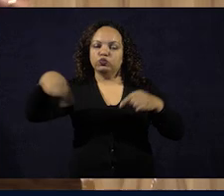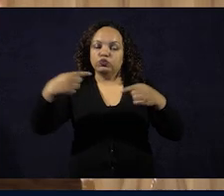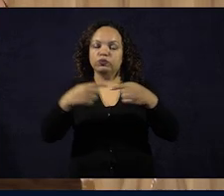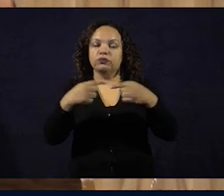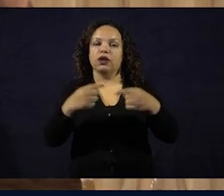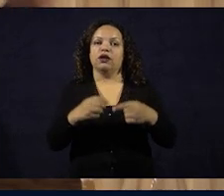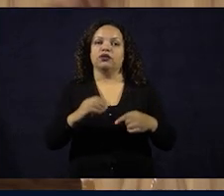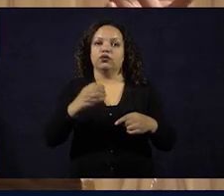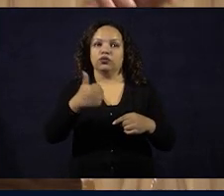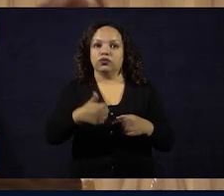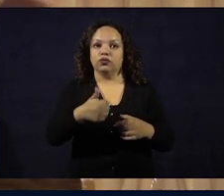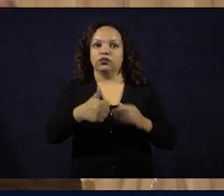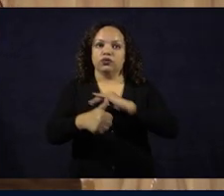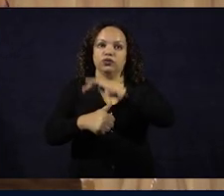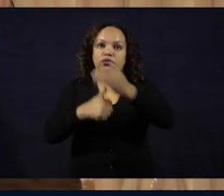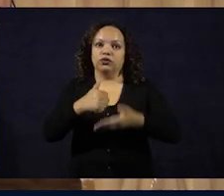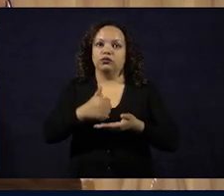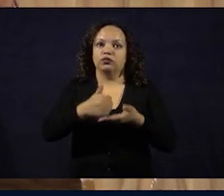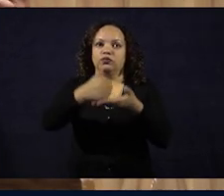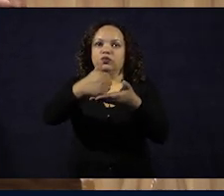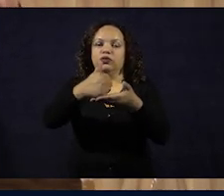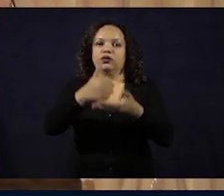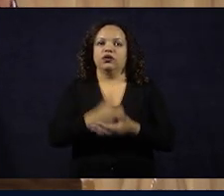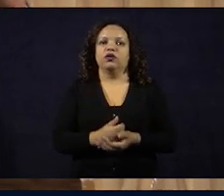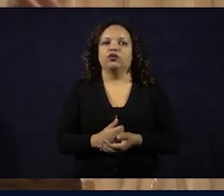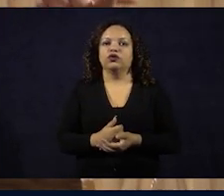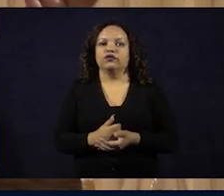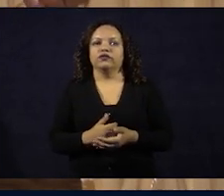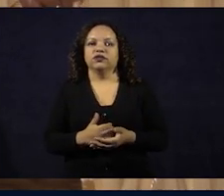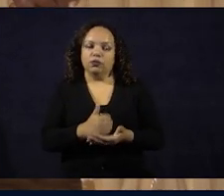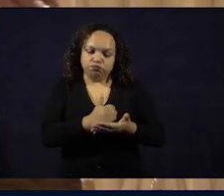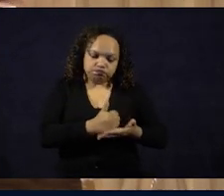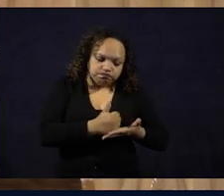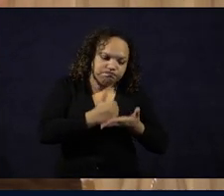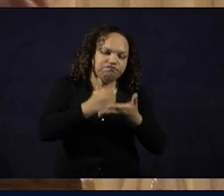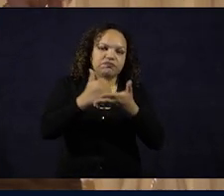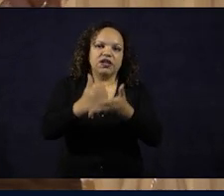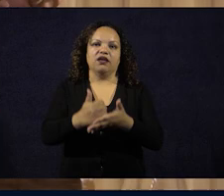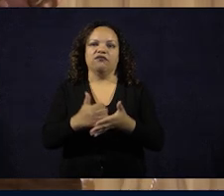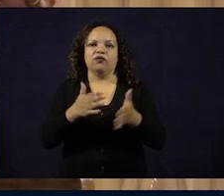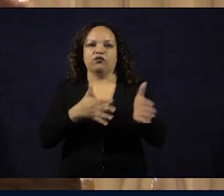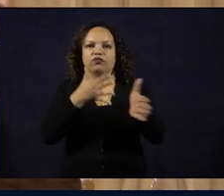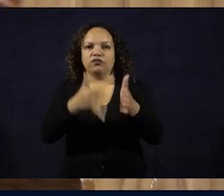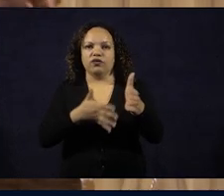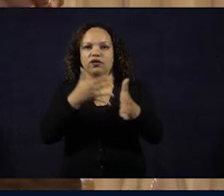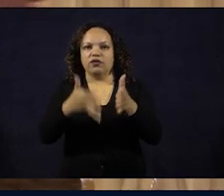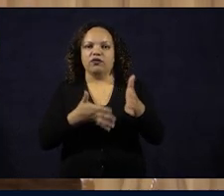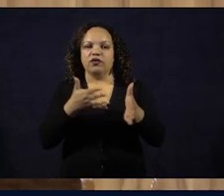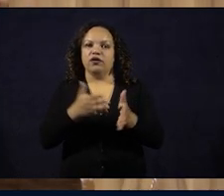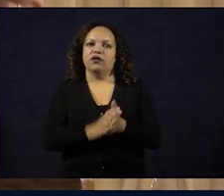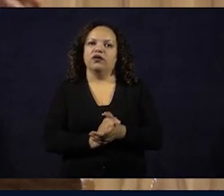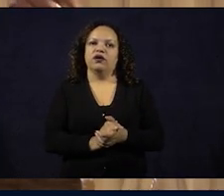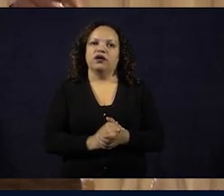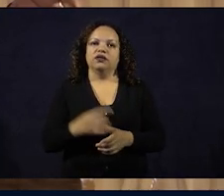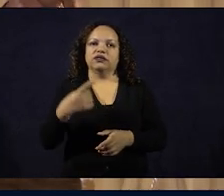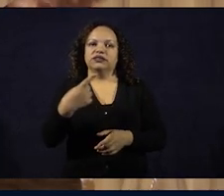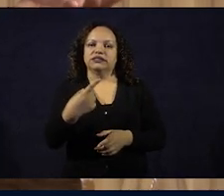muito bem, né? Quando você transporta via ferrovia, as emissões equivalem